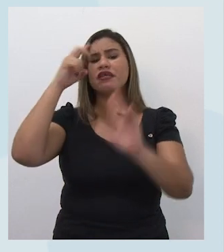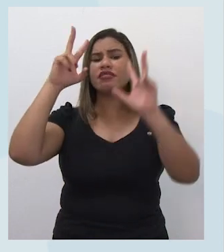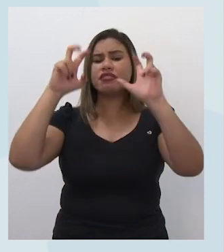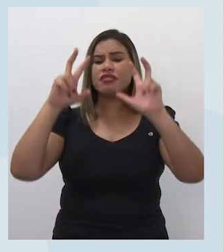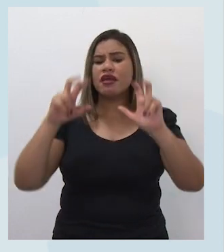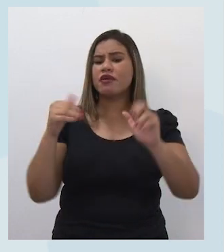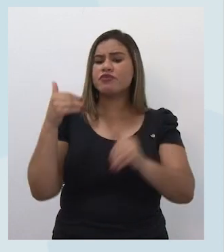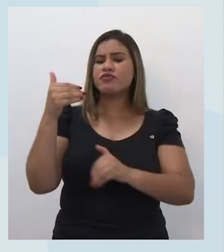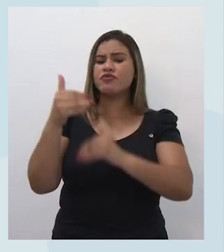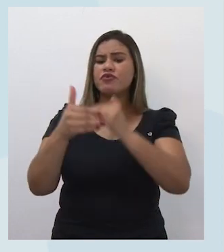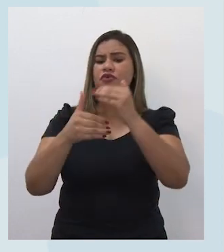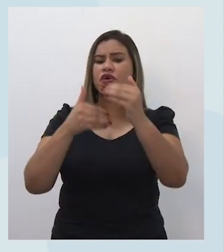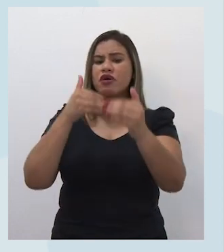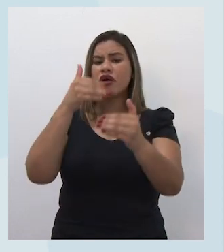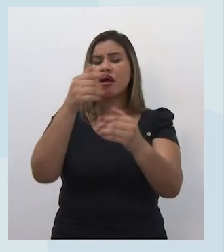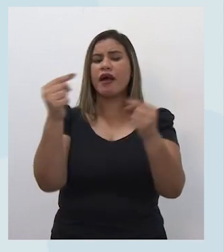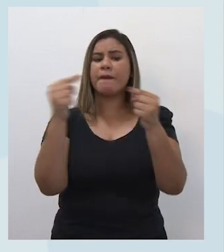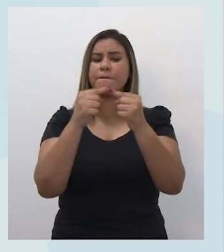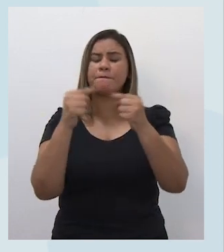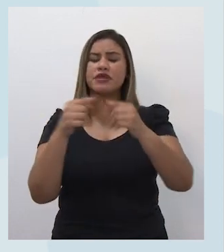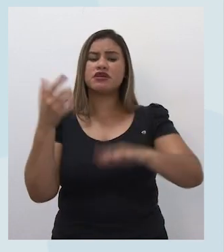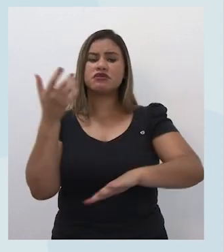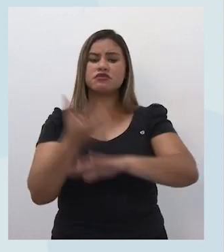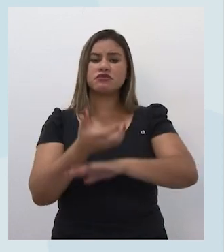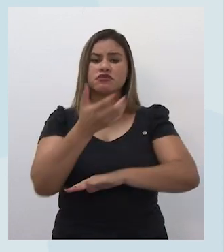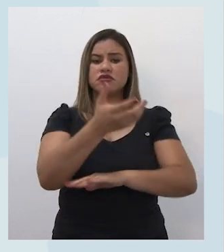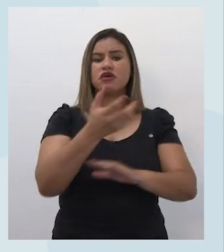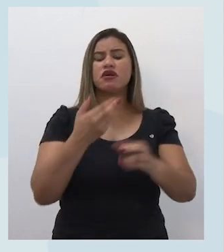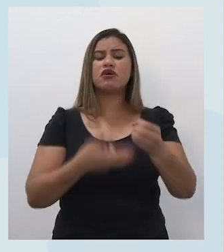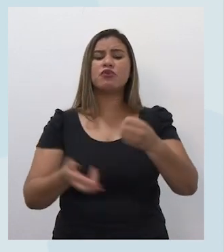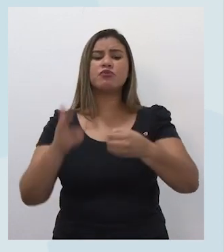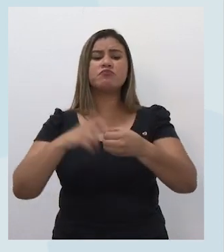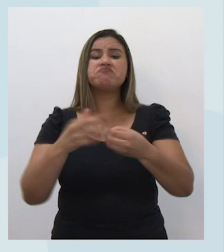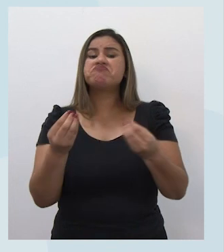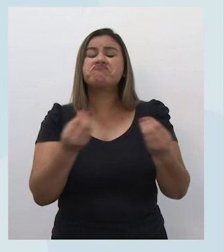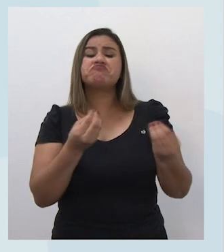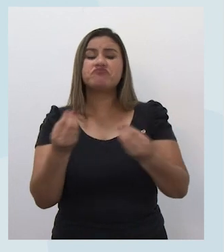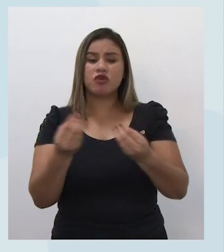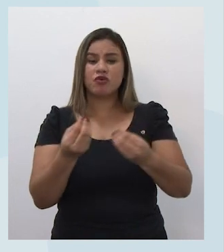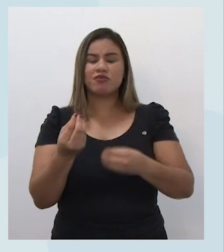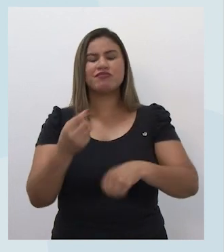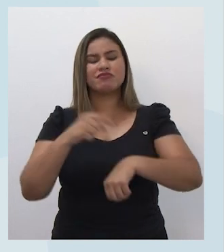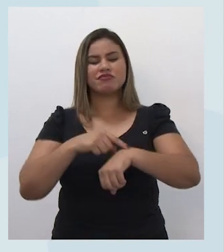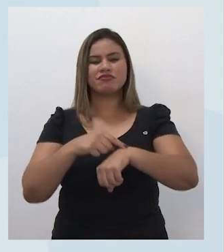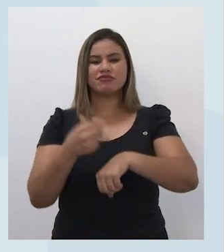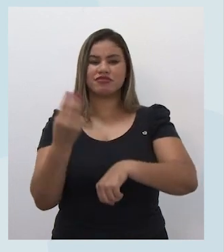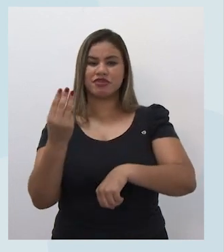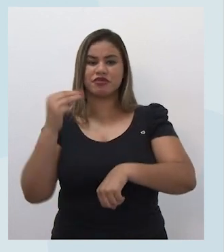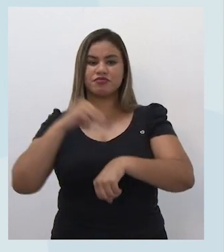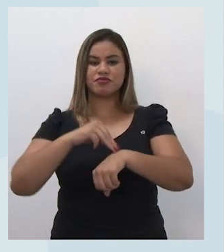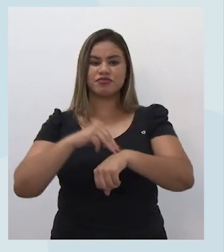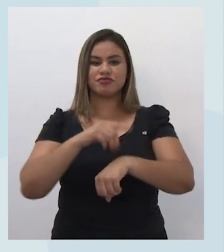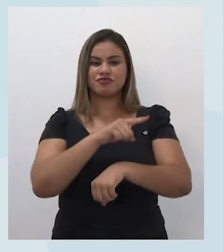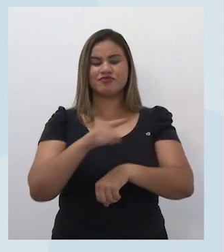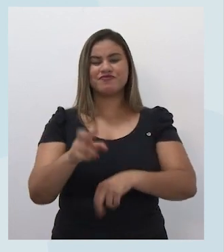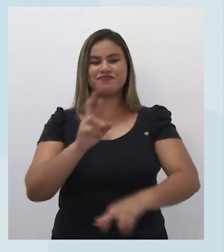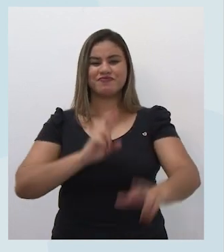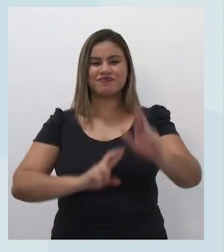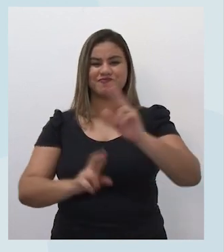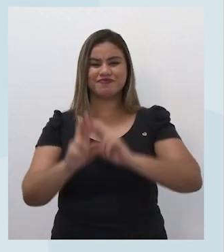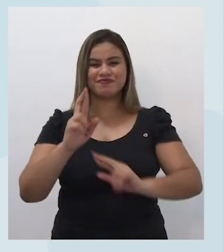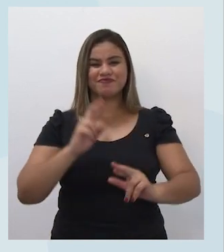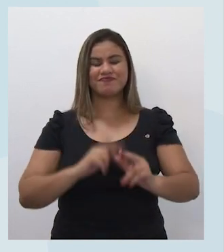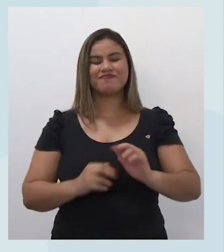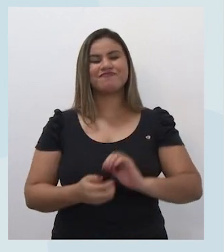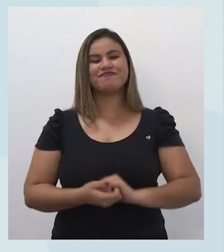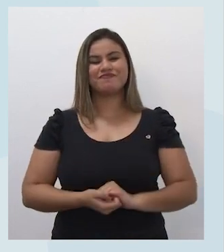em um projeto interdisciplinar de recuperação intensiva? Então, vou deixar aí 3 minutinhos para que vocês possam interagir conosco a partir de